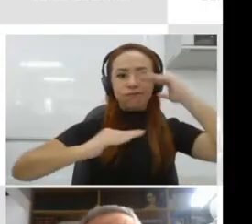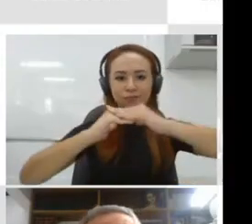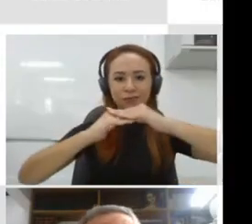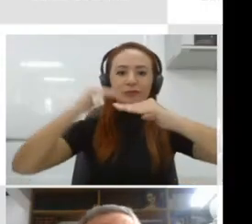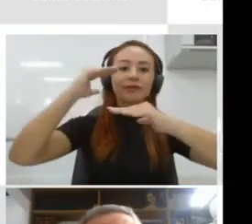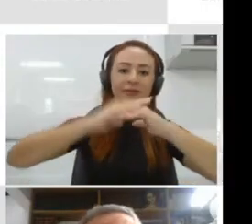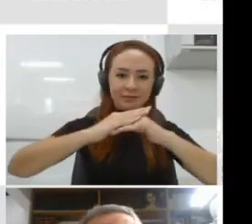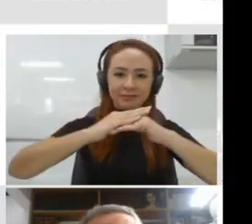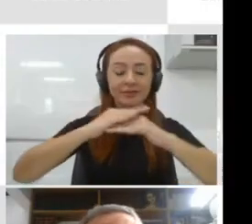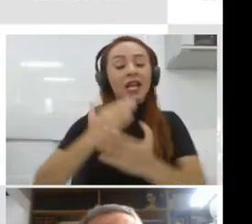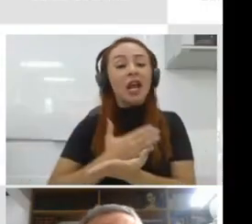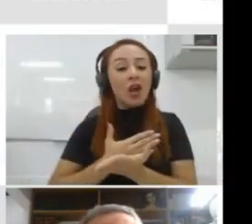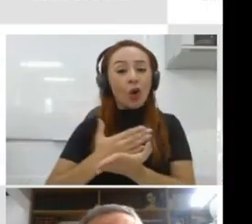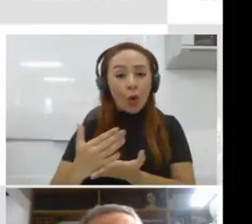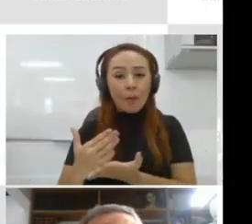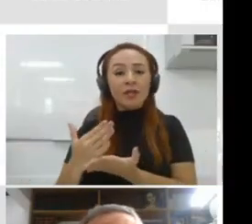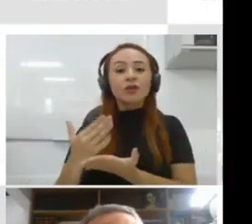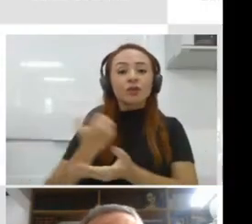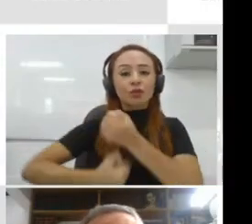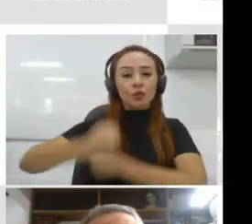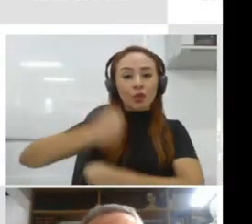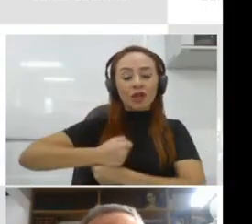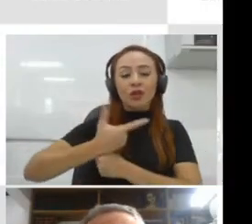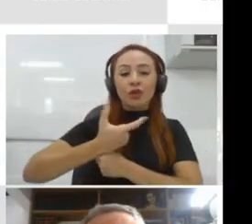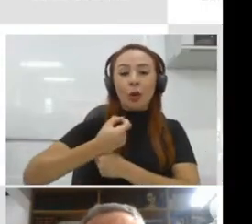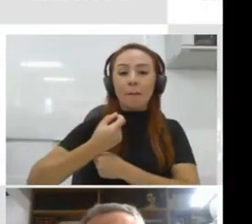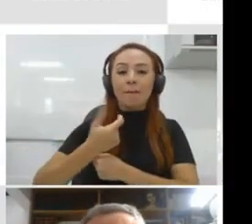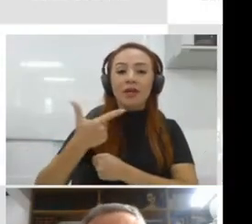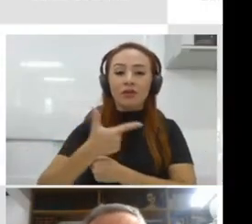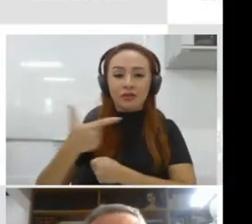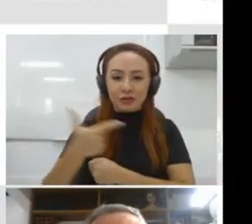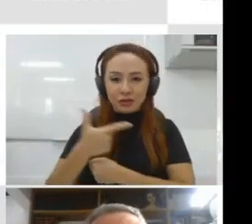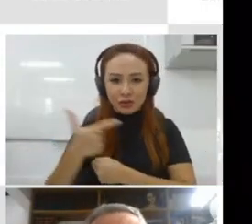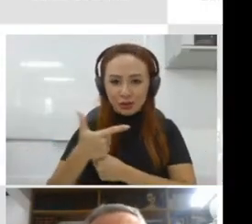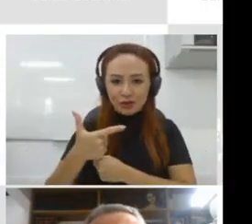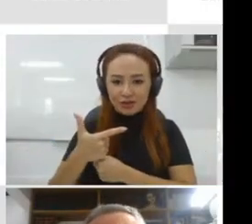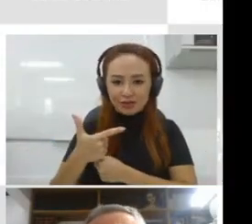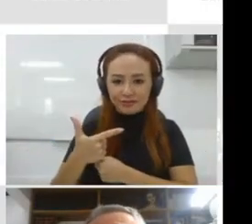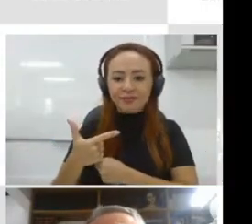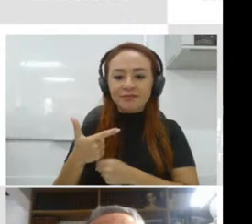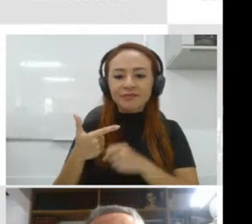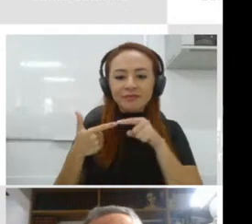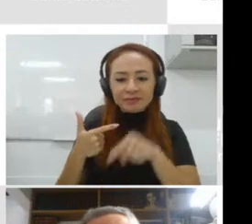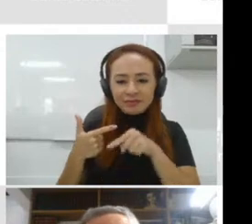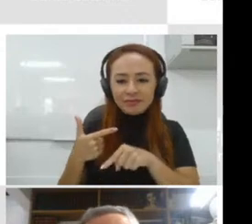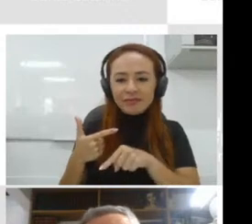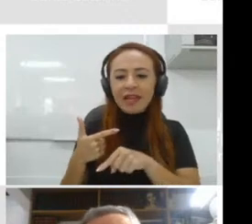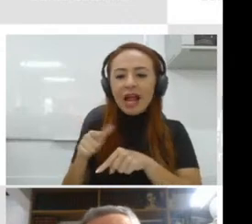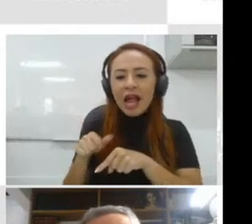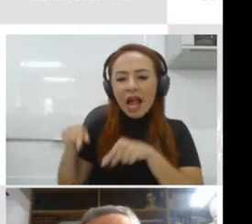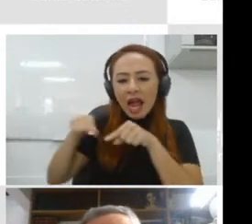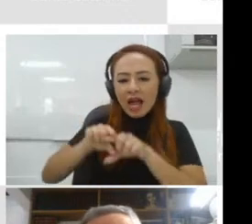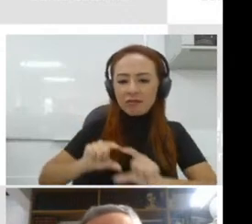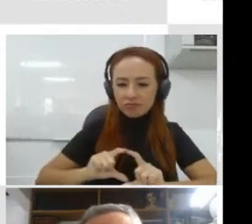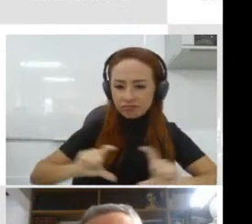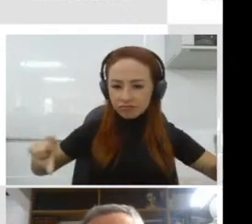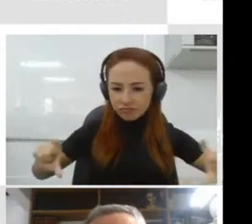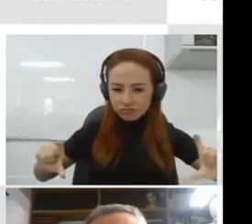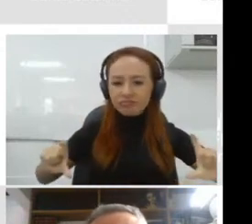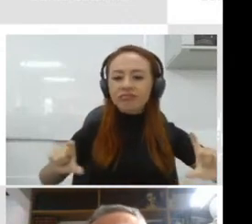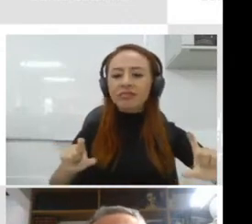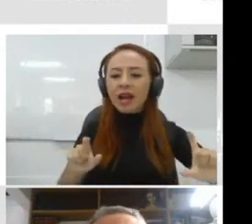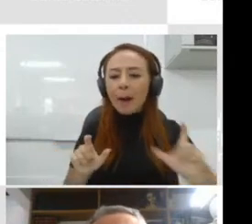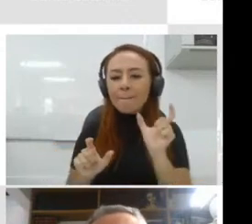estamos caracterizando ele como terawatts-hora, né, por fontes de energia. Isso aqui a nossa fonte